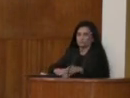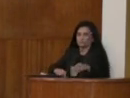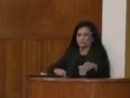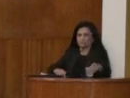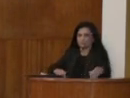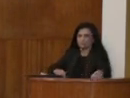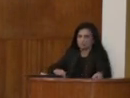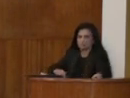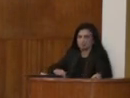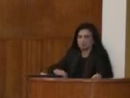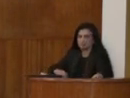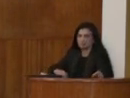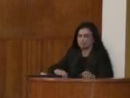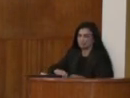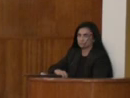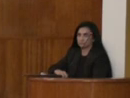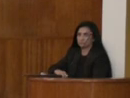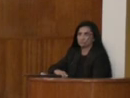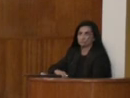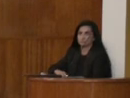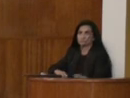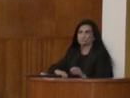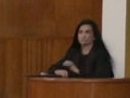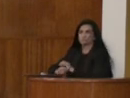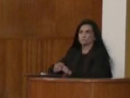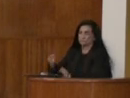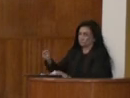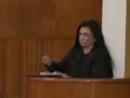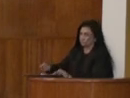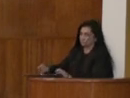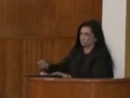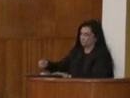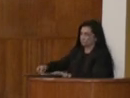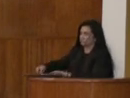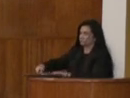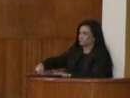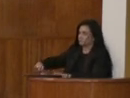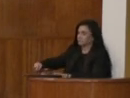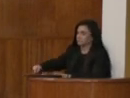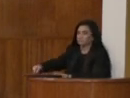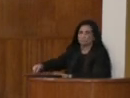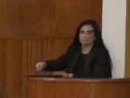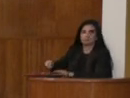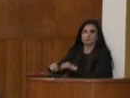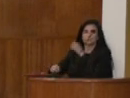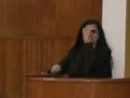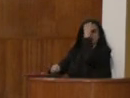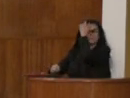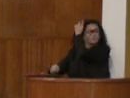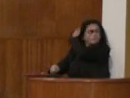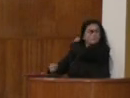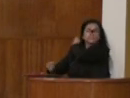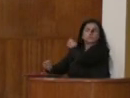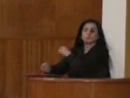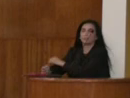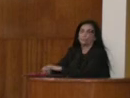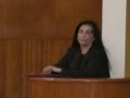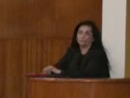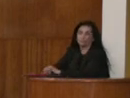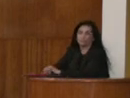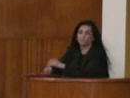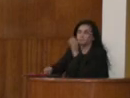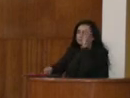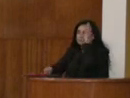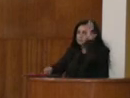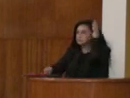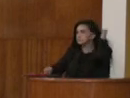realizado, saiu o edital esse ano, tem uma previsão de 900 vagas para o Brasil inteiro. E assim, eu até